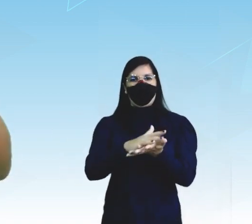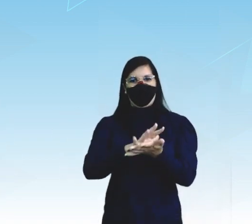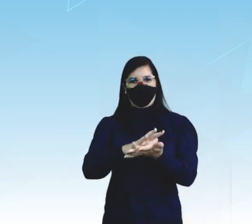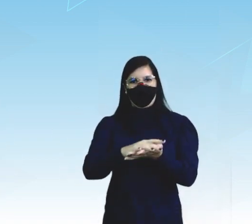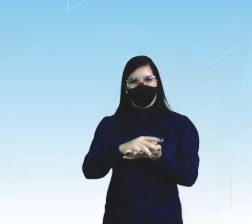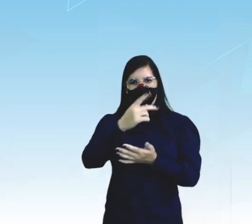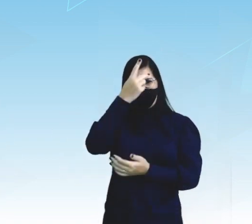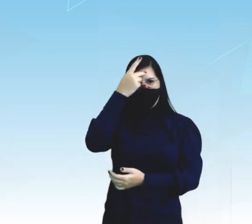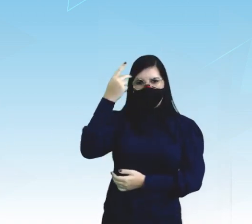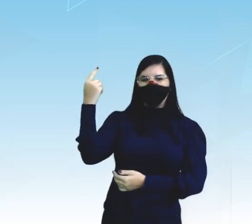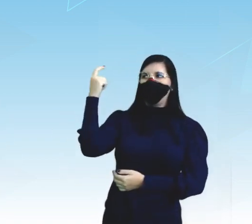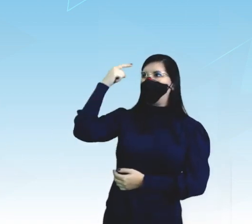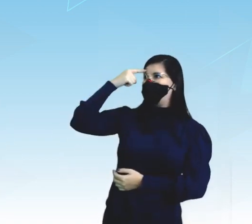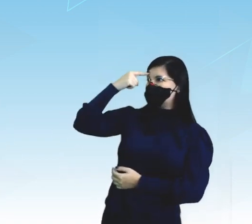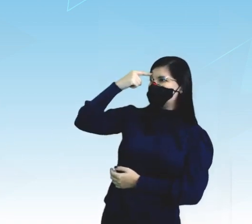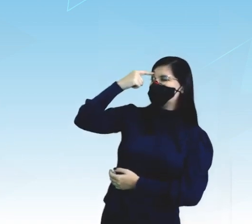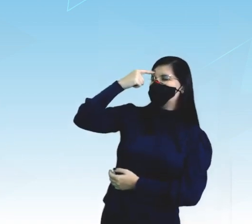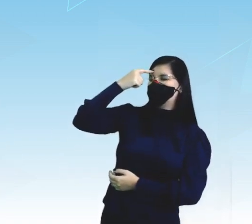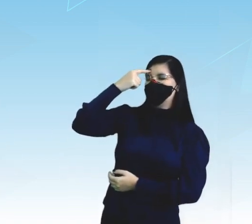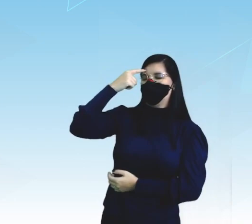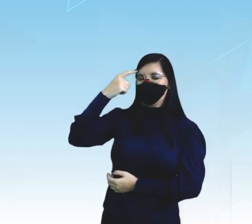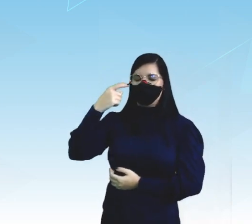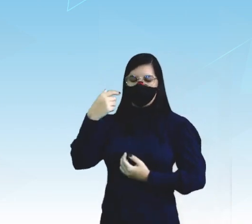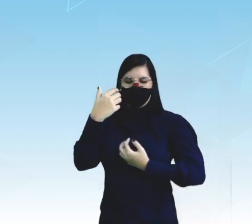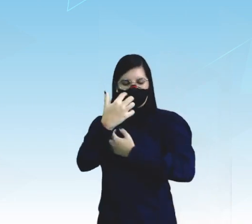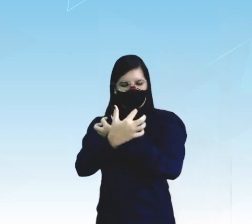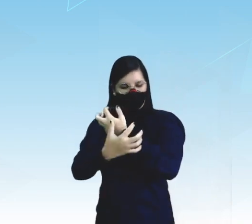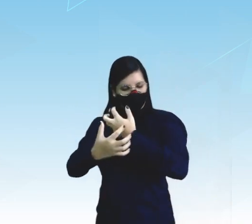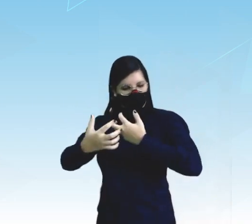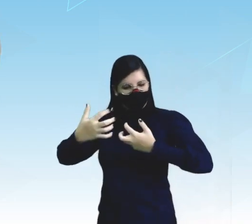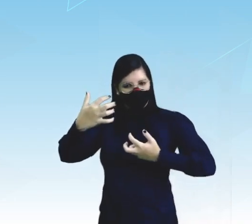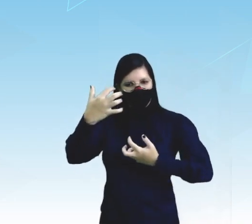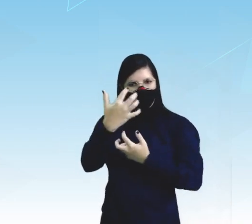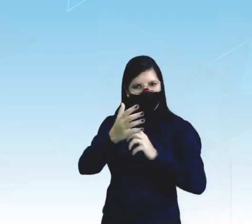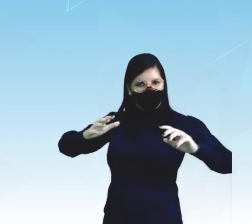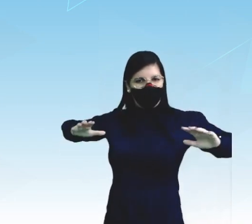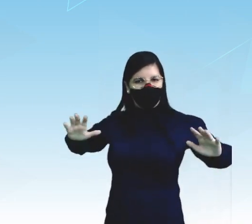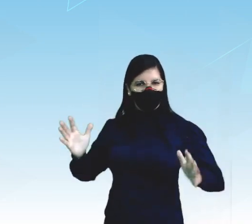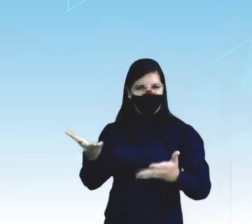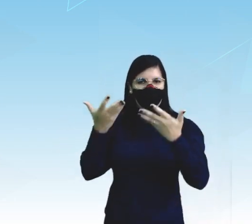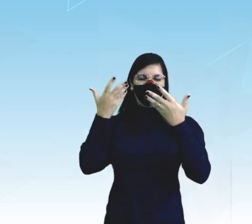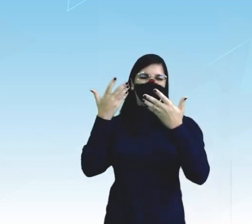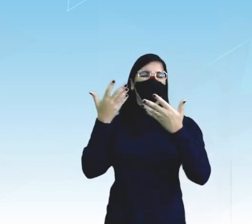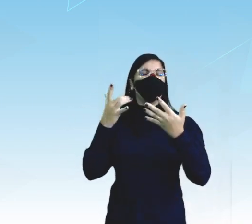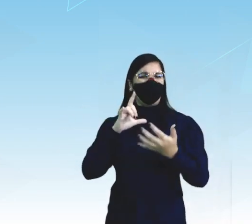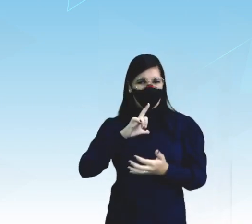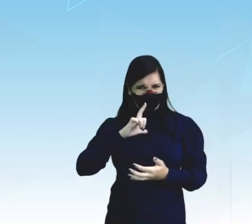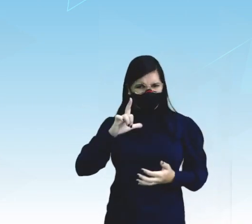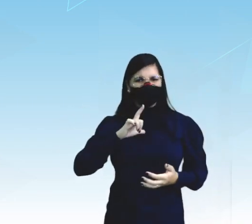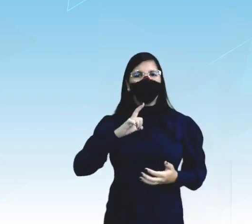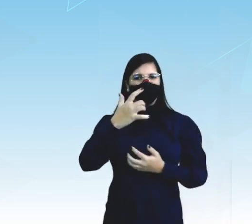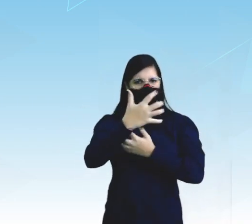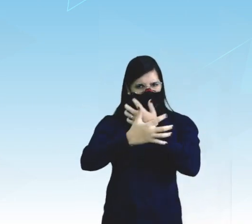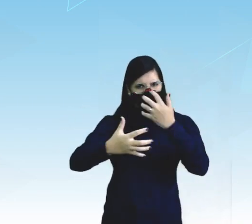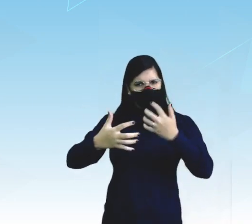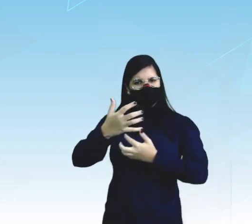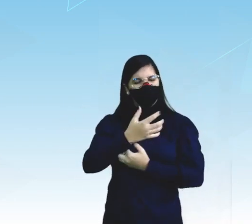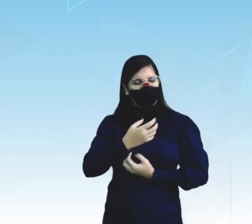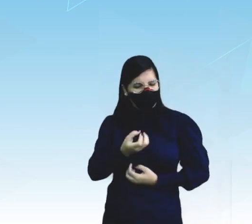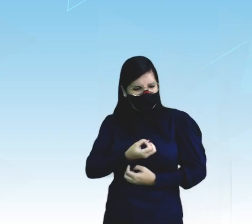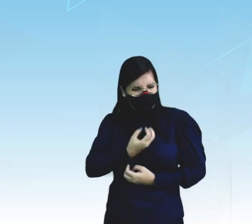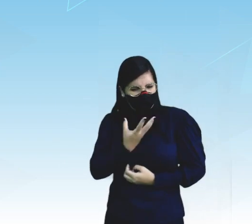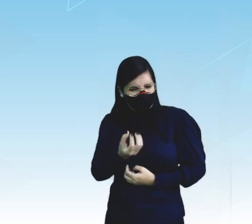pessoas às vezes só pensam na boemia, né, na festividade, mas também tem músicas muito poéticas, tem